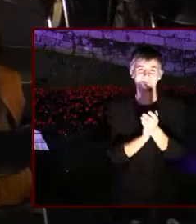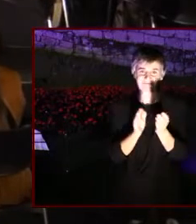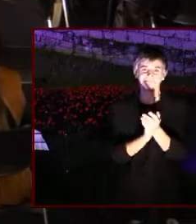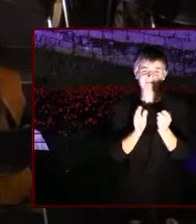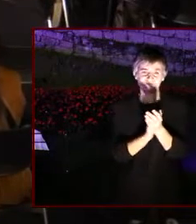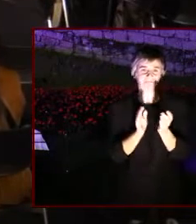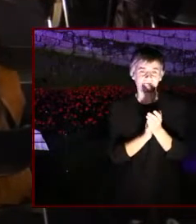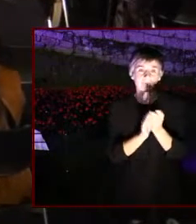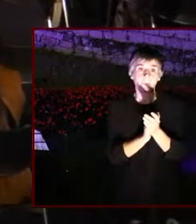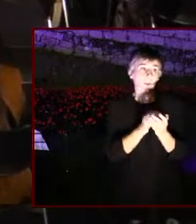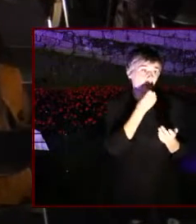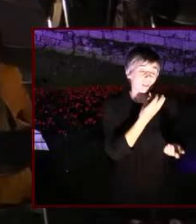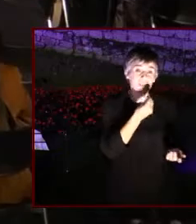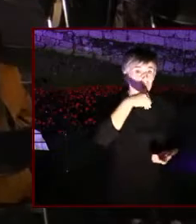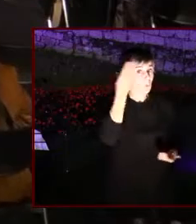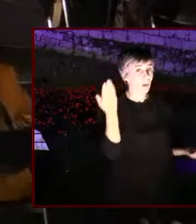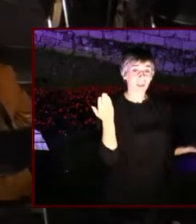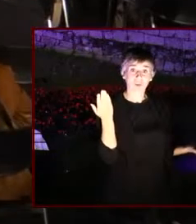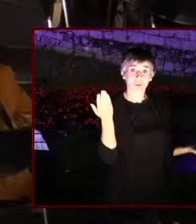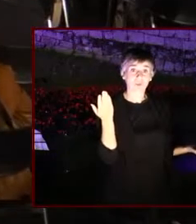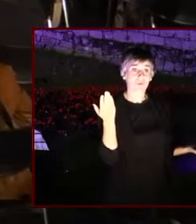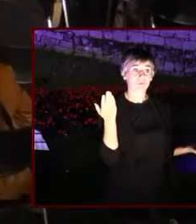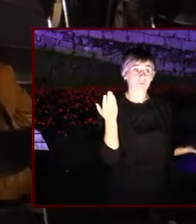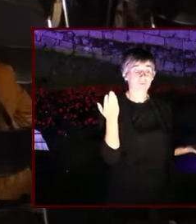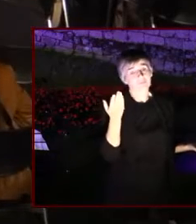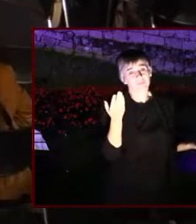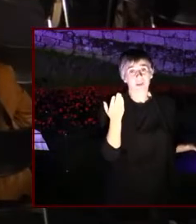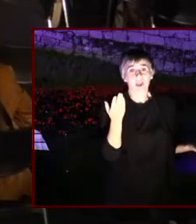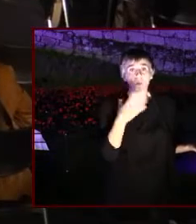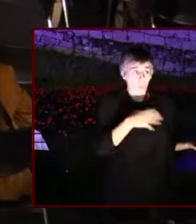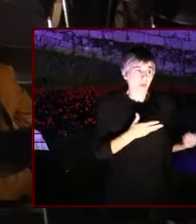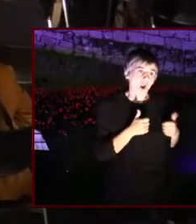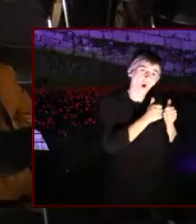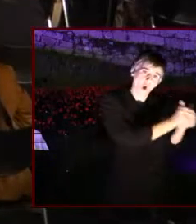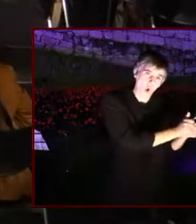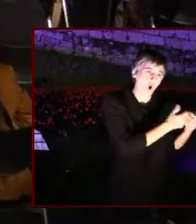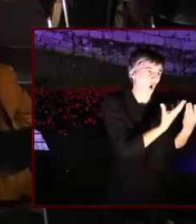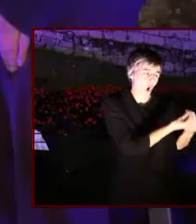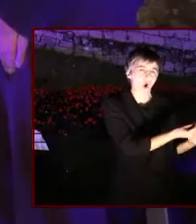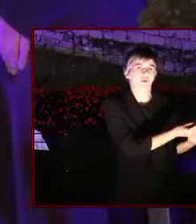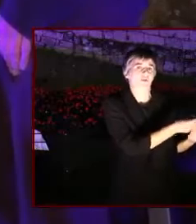Pois é estupendo poder acompañar pois a mozas tan talentosas como a ti.